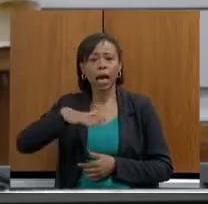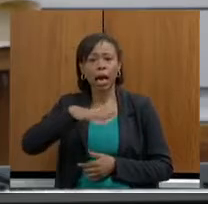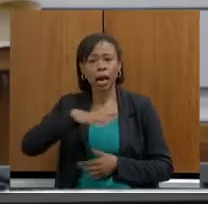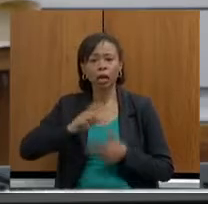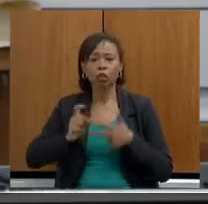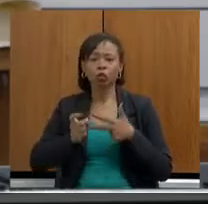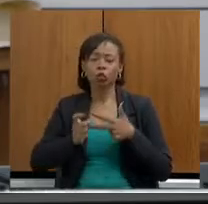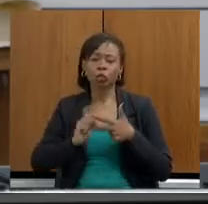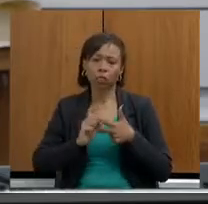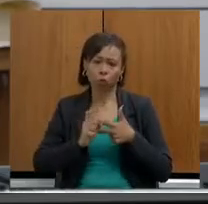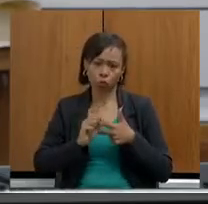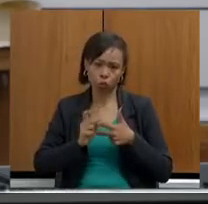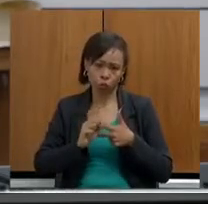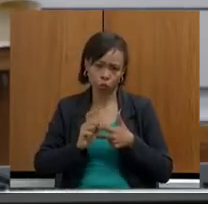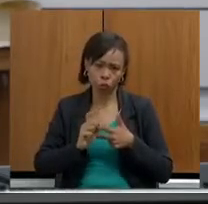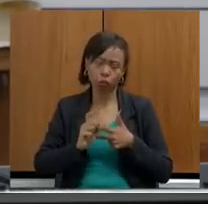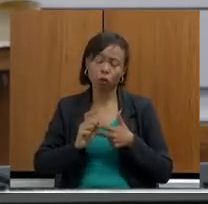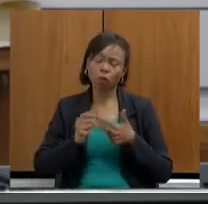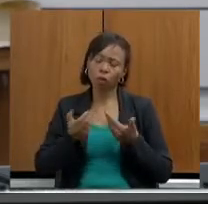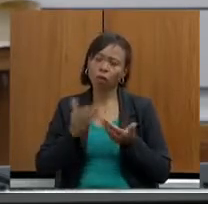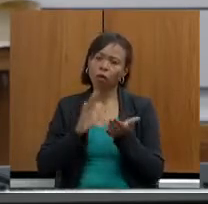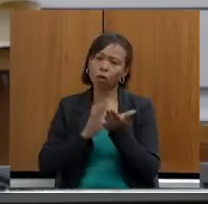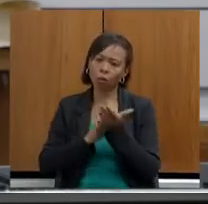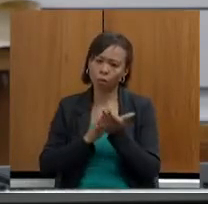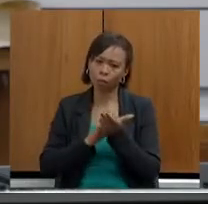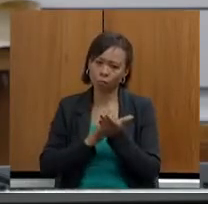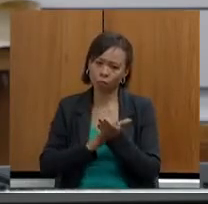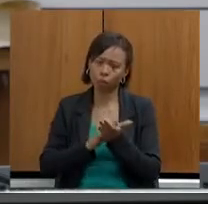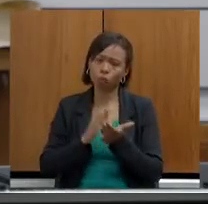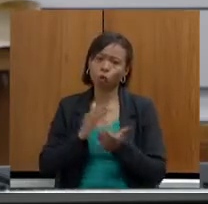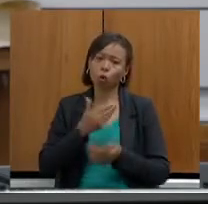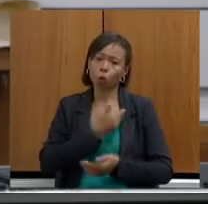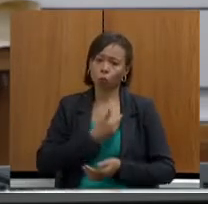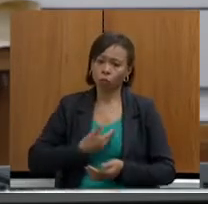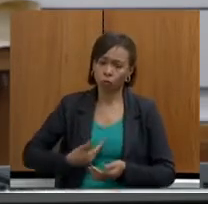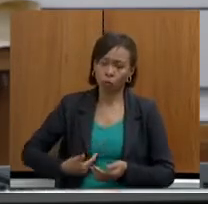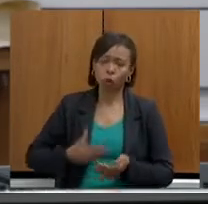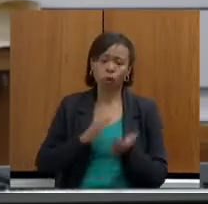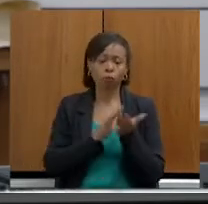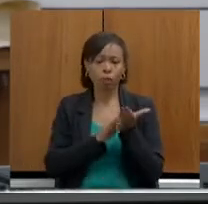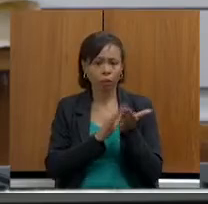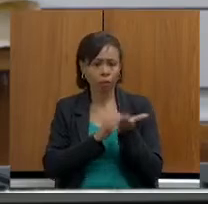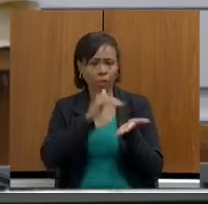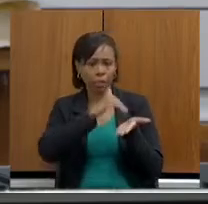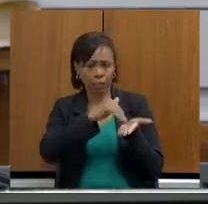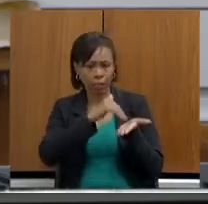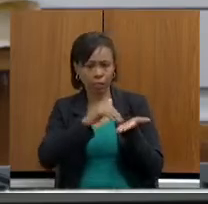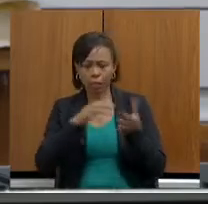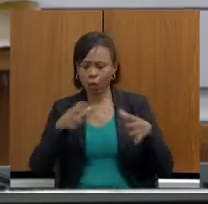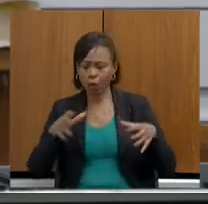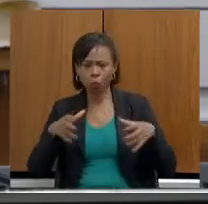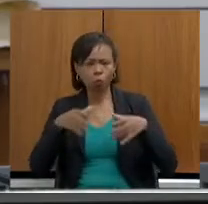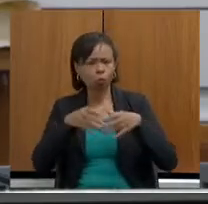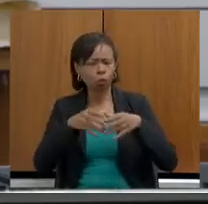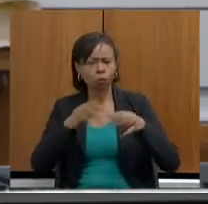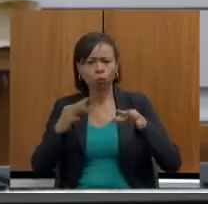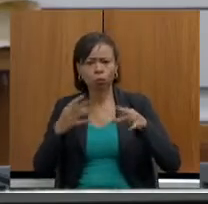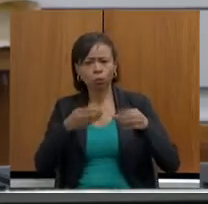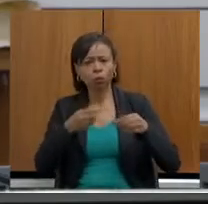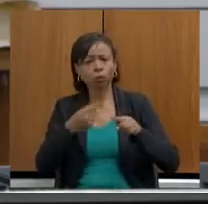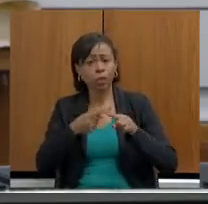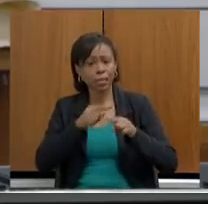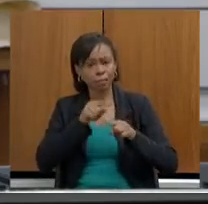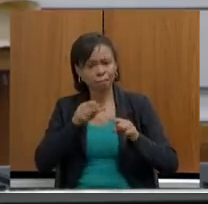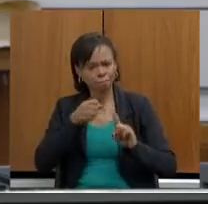viu então eu parabenizo o nosso Governador parabeniza Nossa secretária toda a equipe porque tem feito isso e o